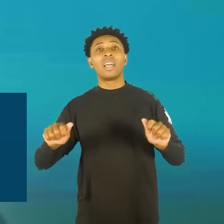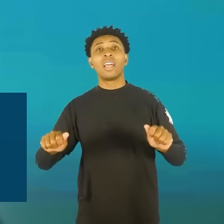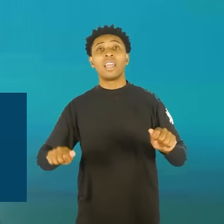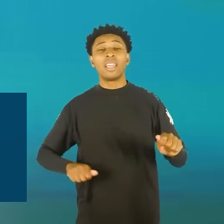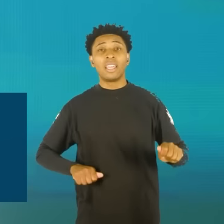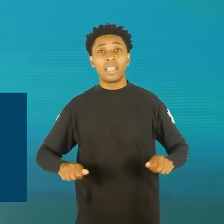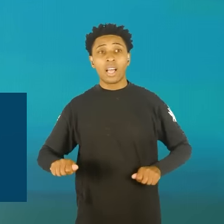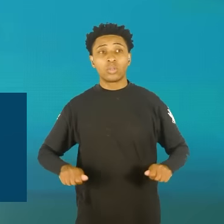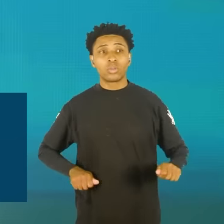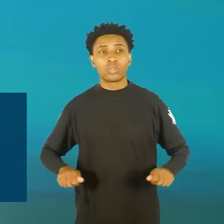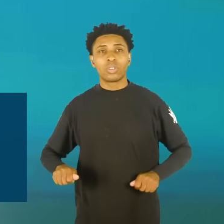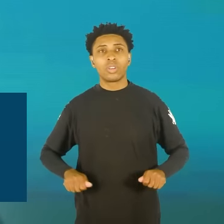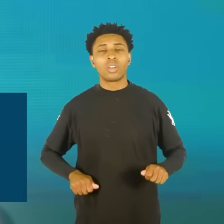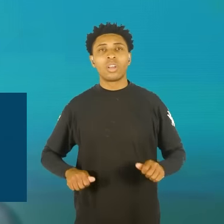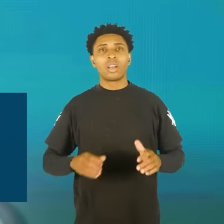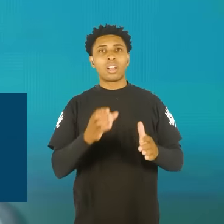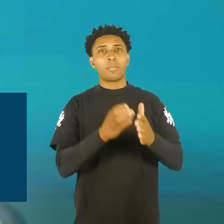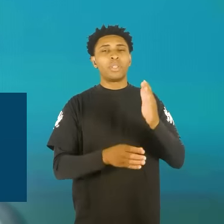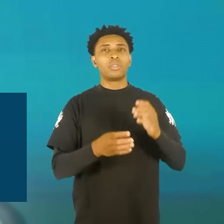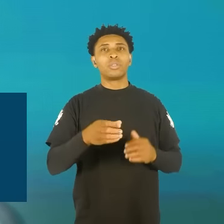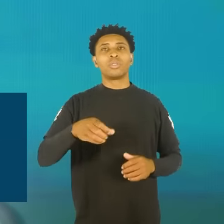capítulo 9, versículo 1.